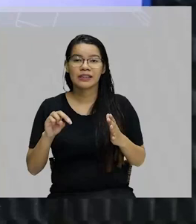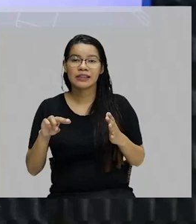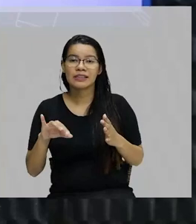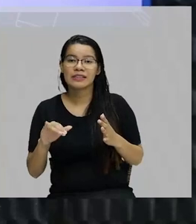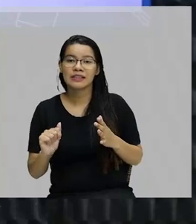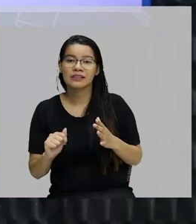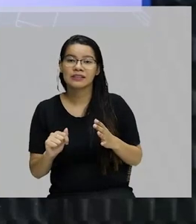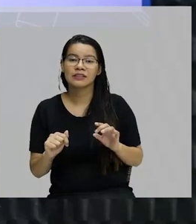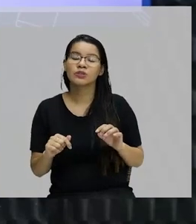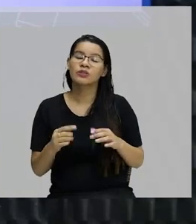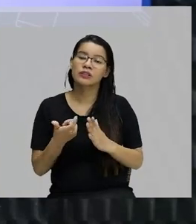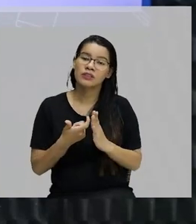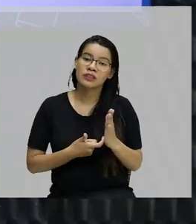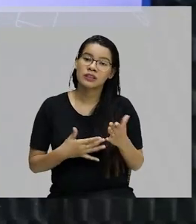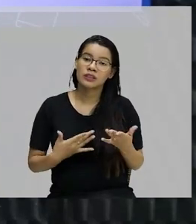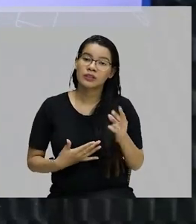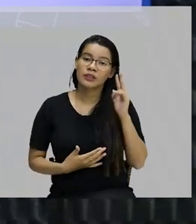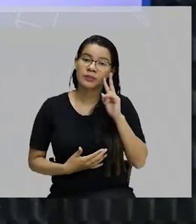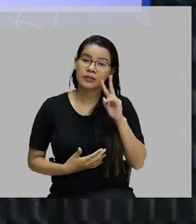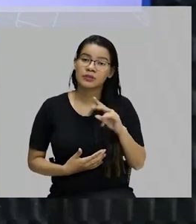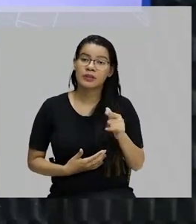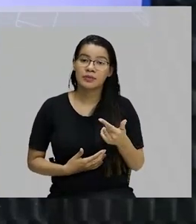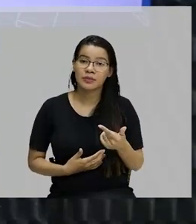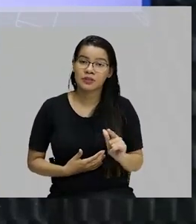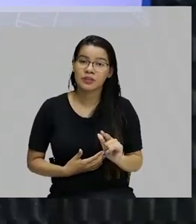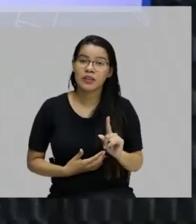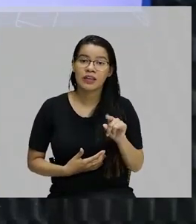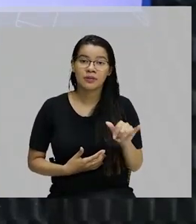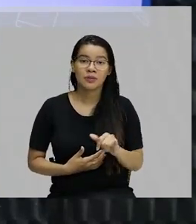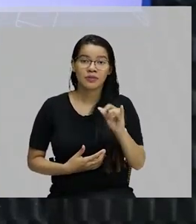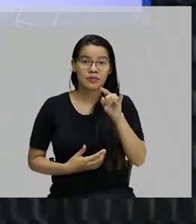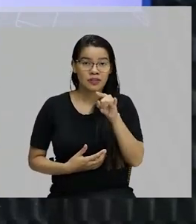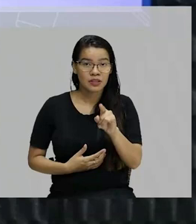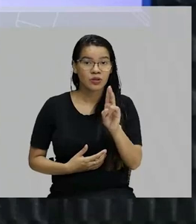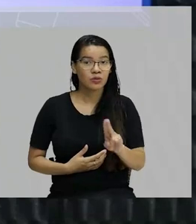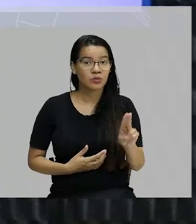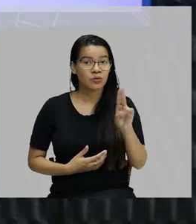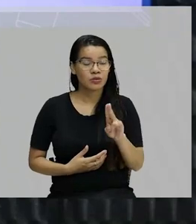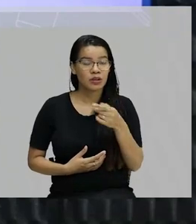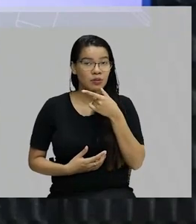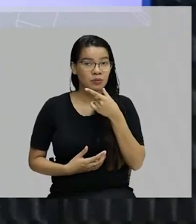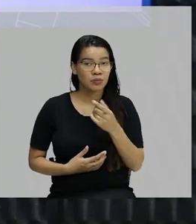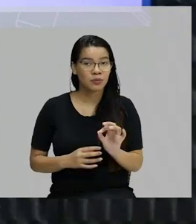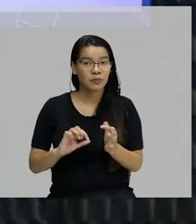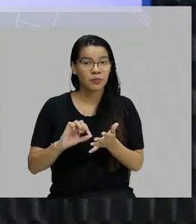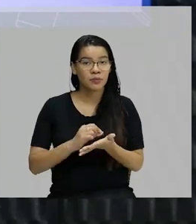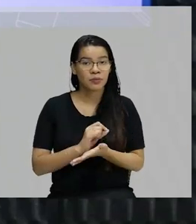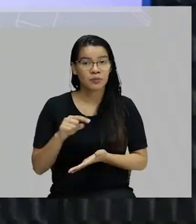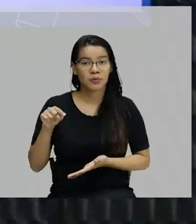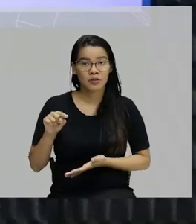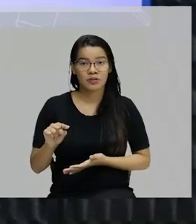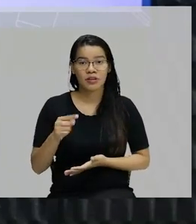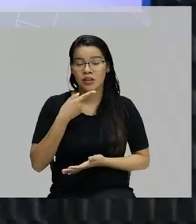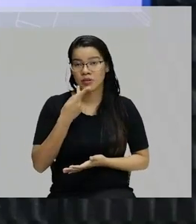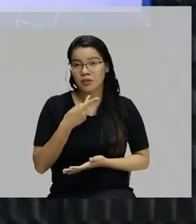então lembrando mais uma vez é muito importante que vocês façam o uso da pontuação durante a linguagem escrita porque nos